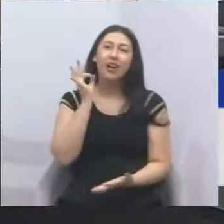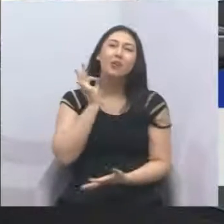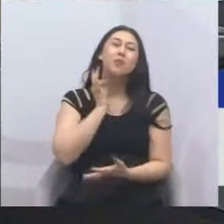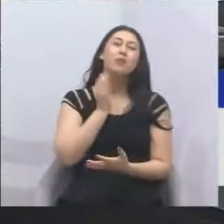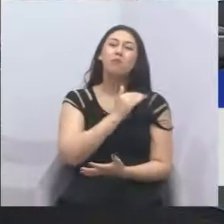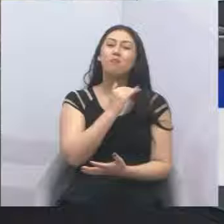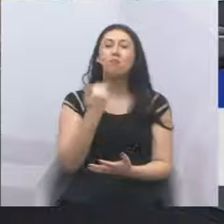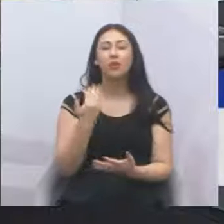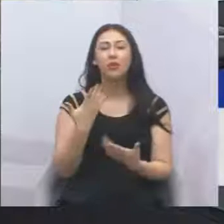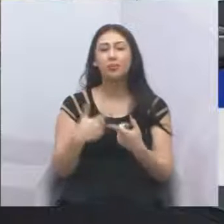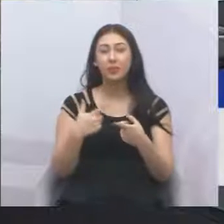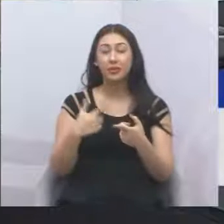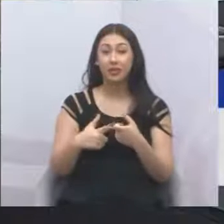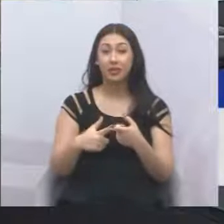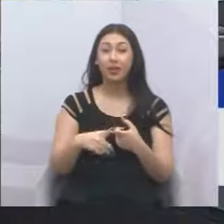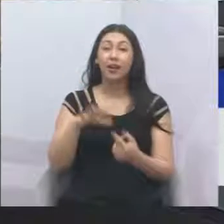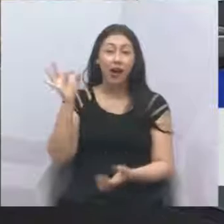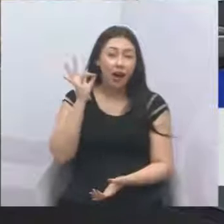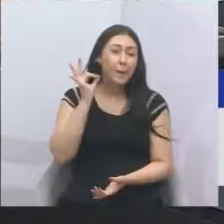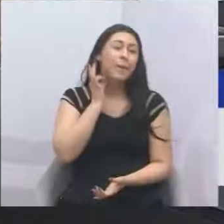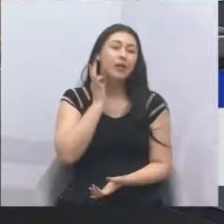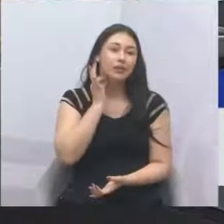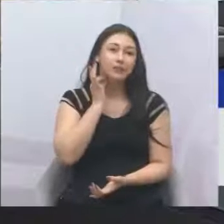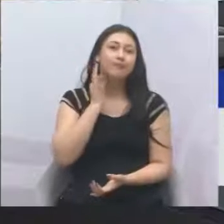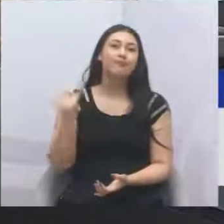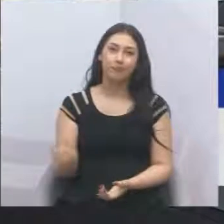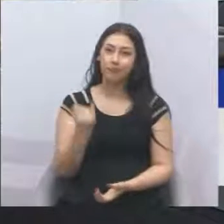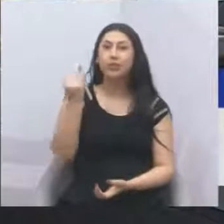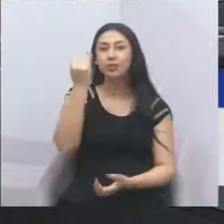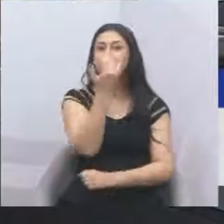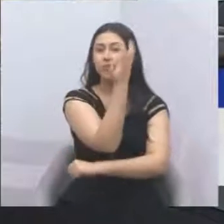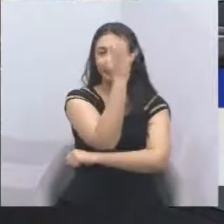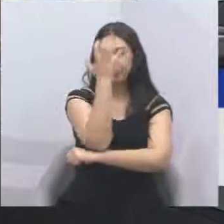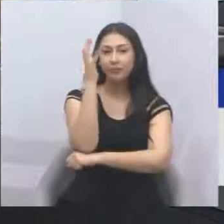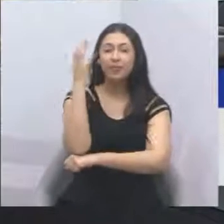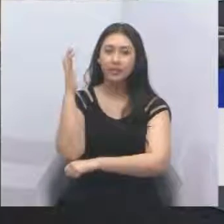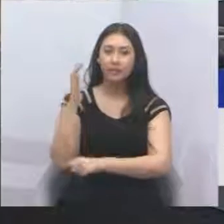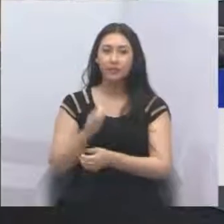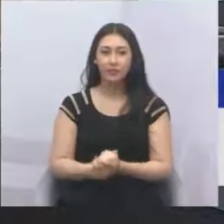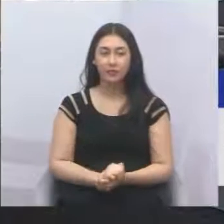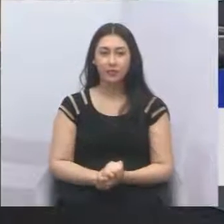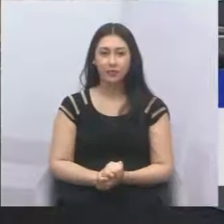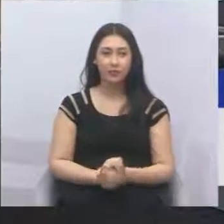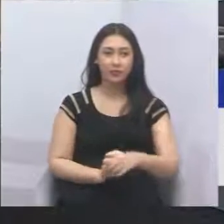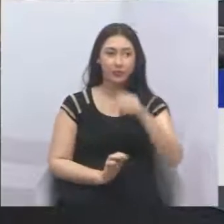abelhas, que são tão importantes para o nosso meio ambiente.